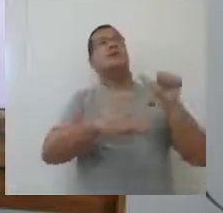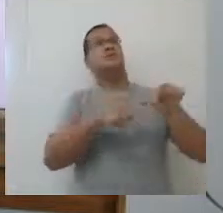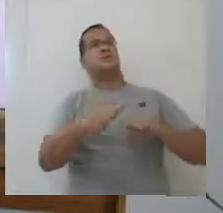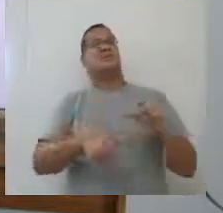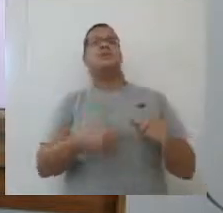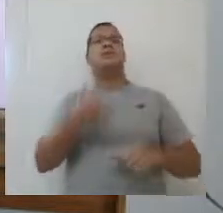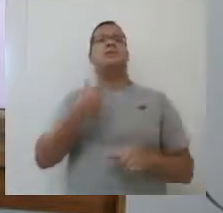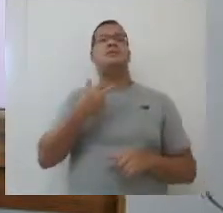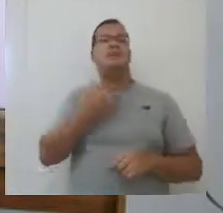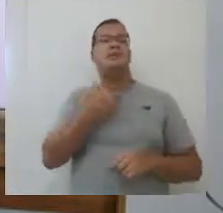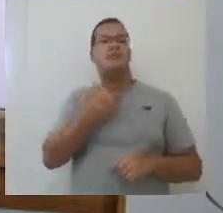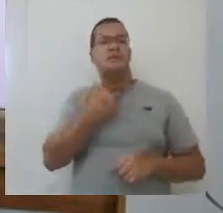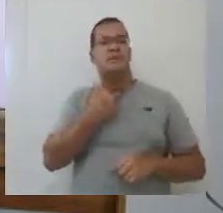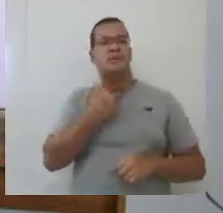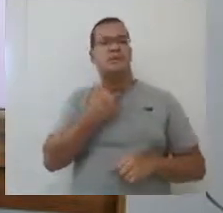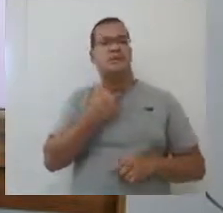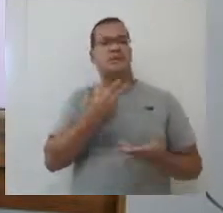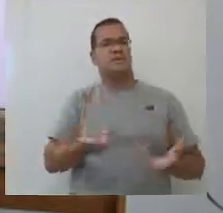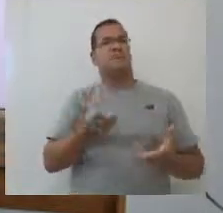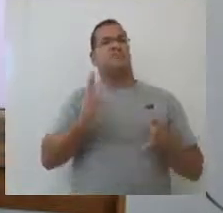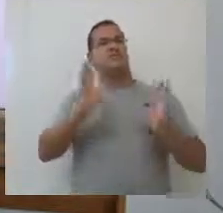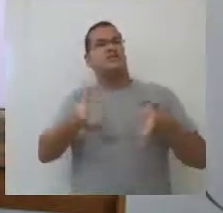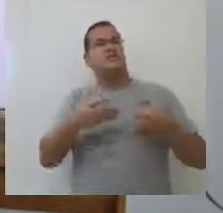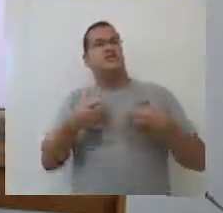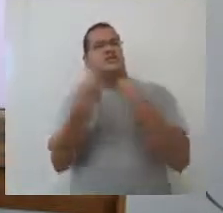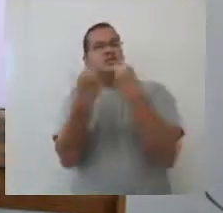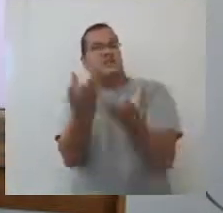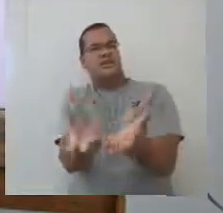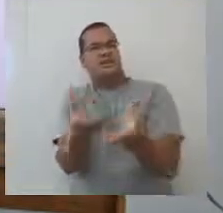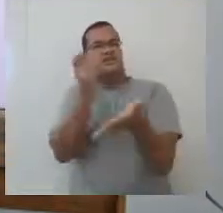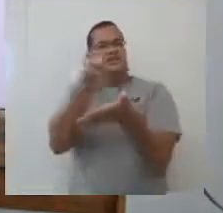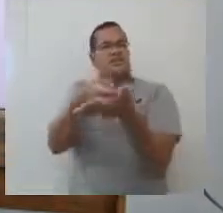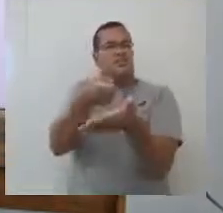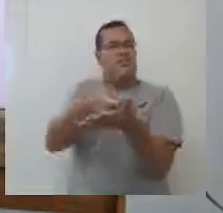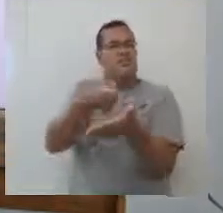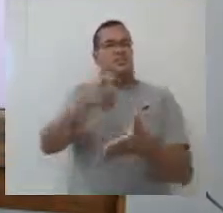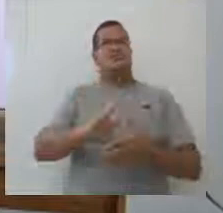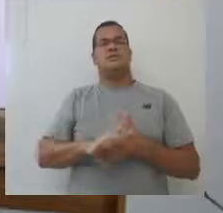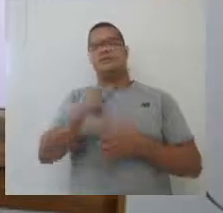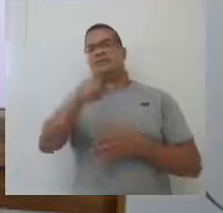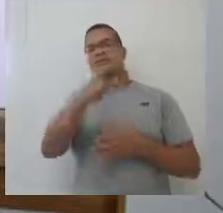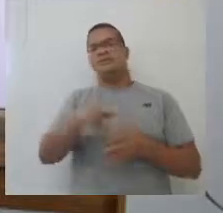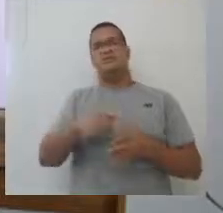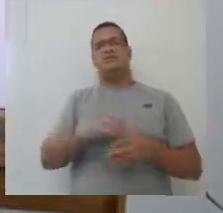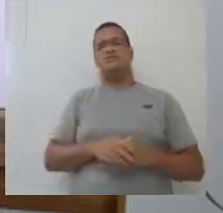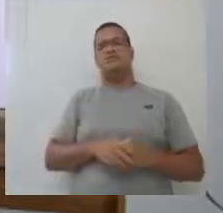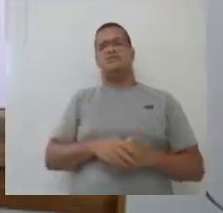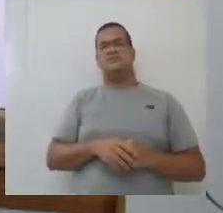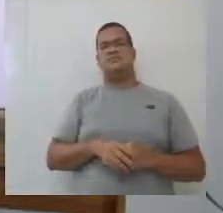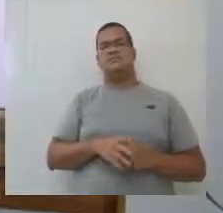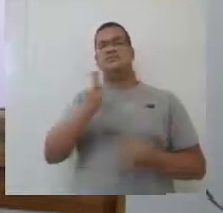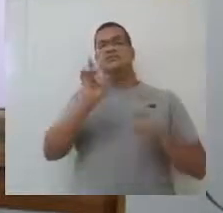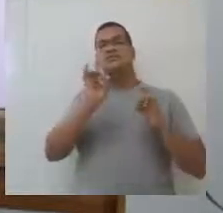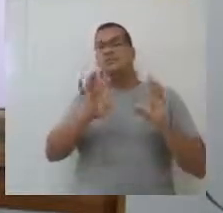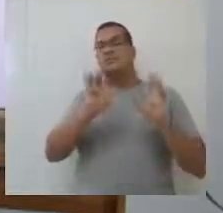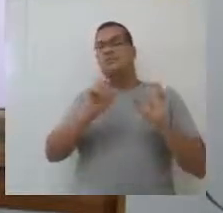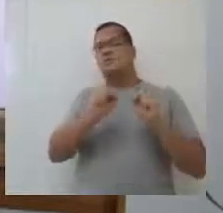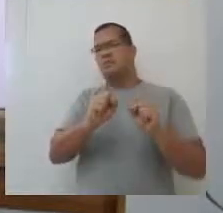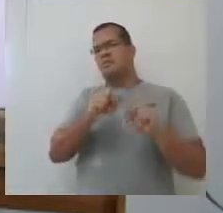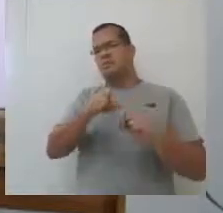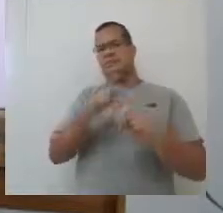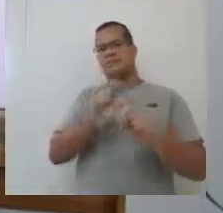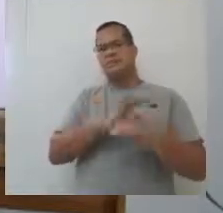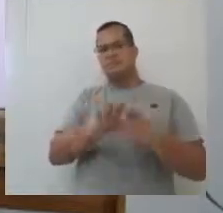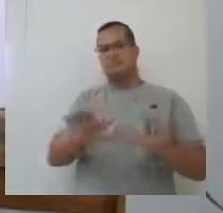Andrei. Não pode. Ele já tá te dando uma condição engessada. Só pode ser